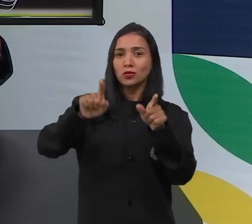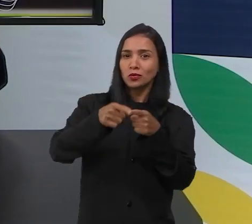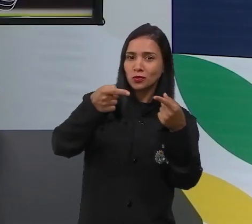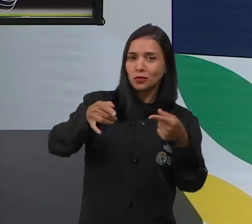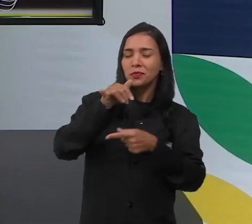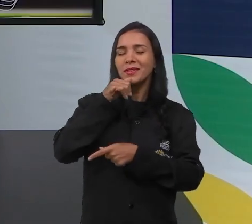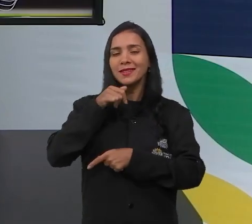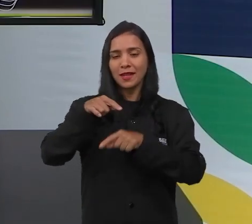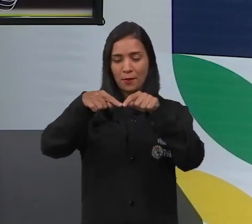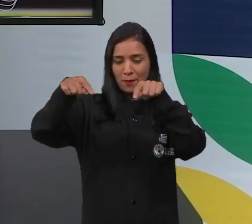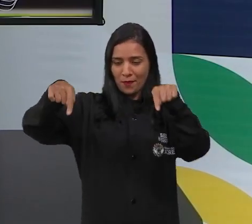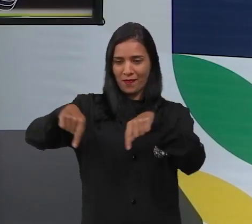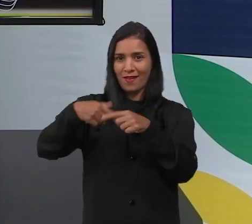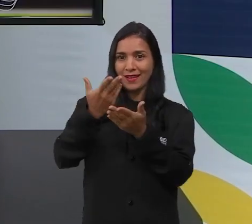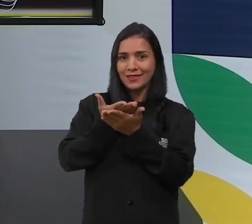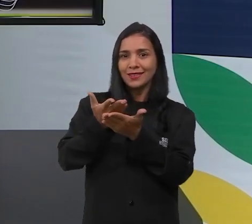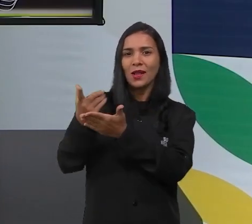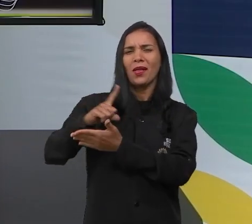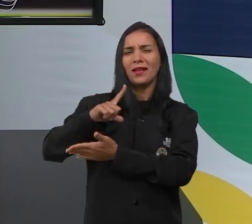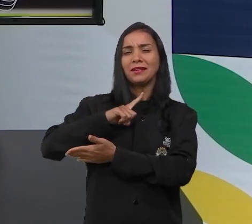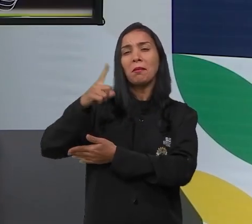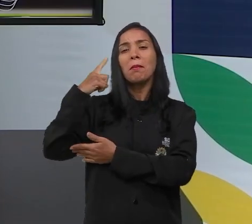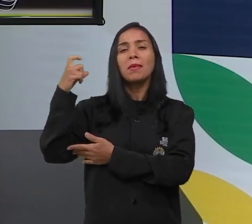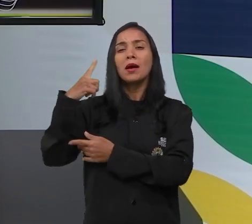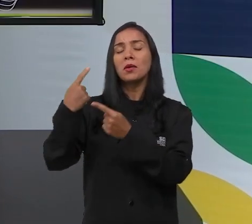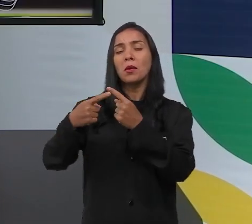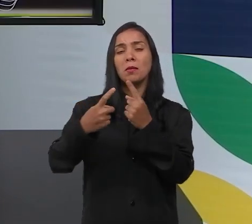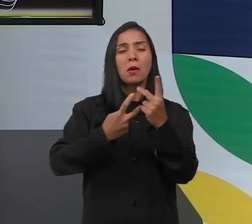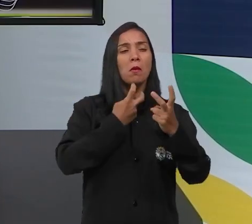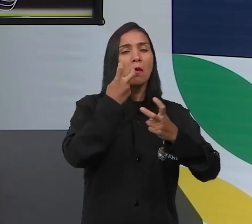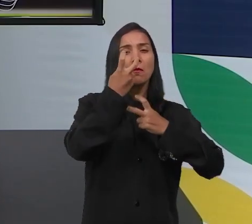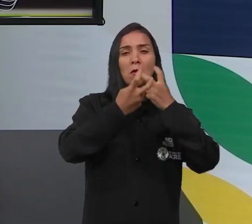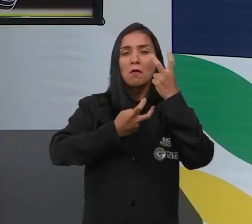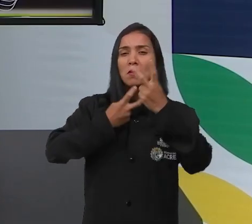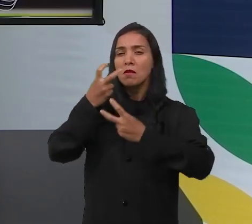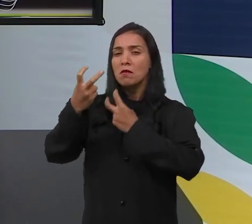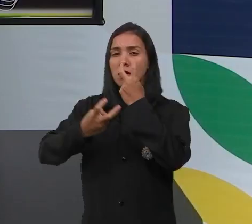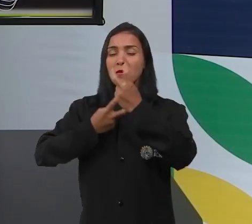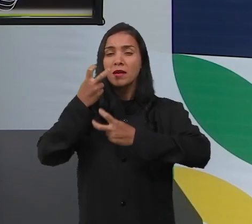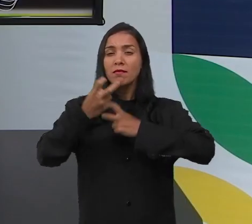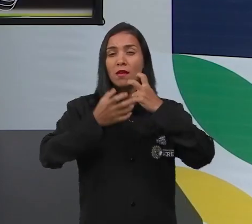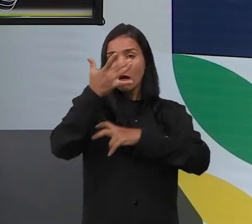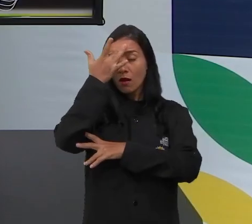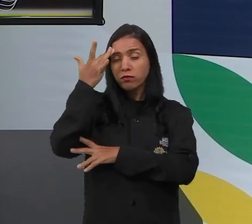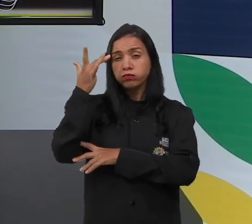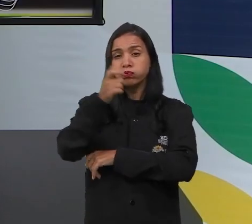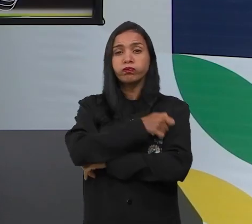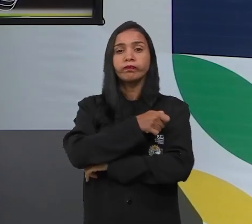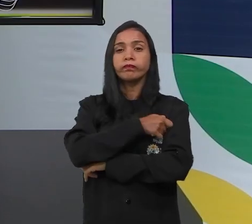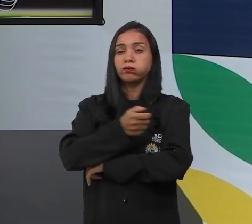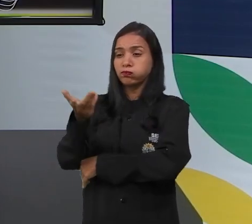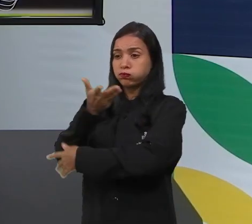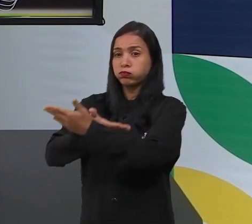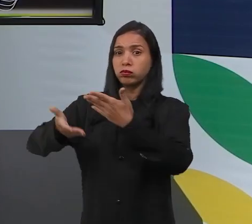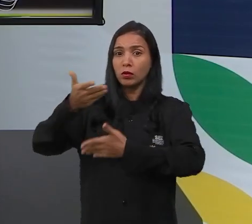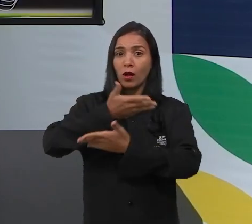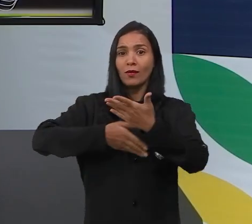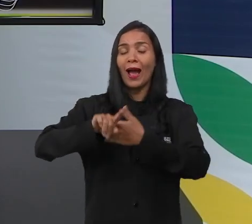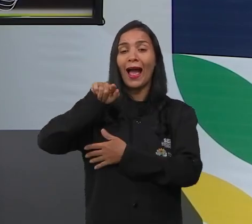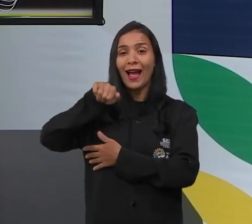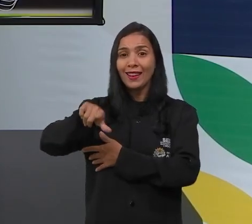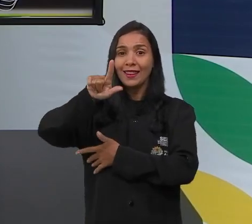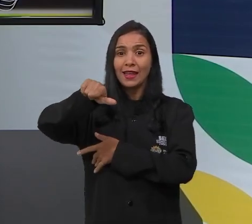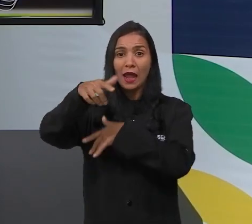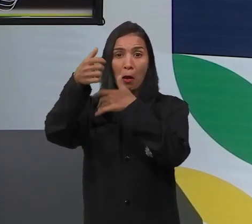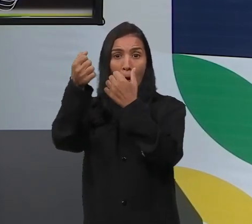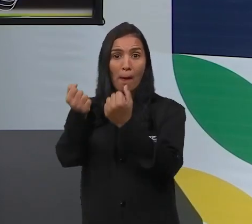existem vários barulhos ao mesmo tempo, vários sons ao mesmo tempo, existe ali naquele ambiente uma grande